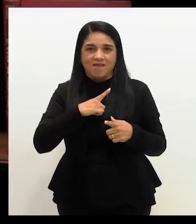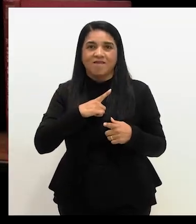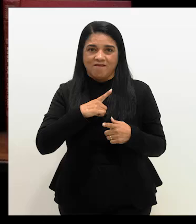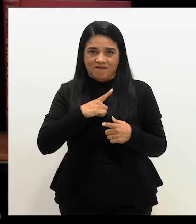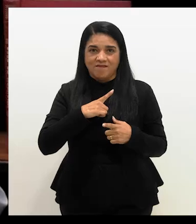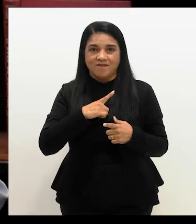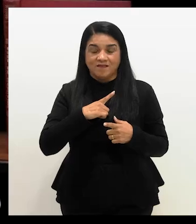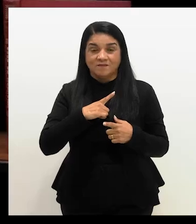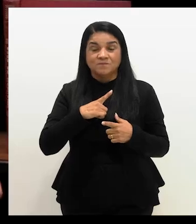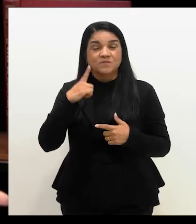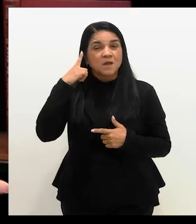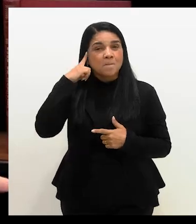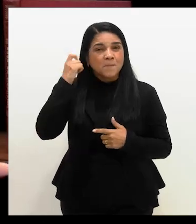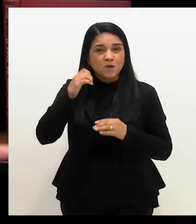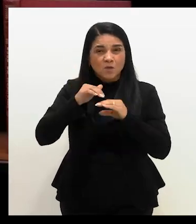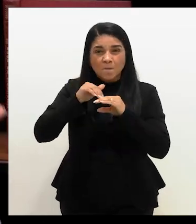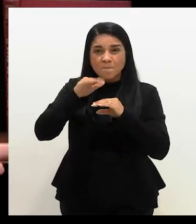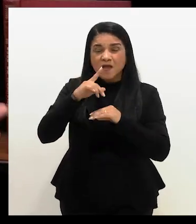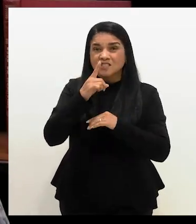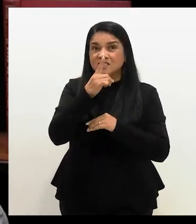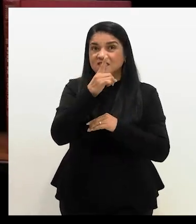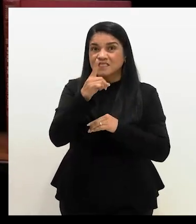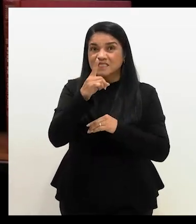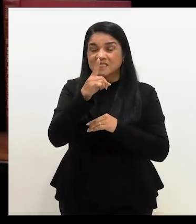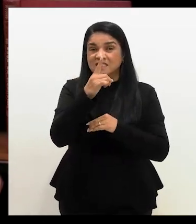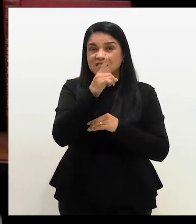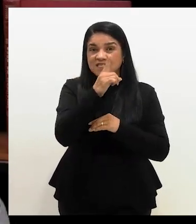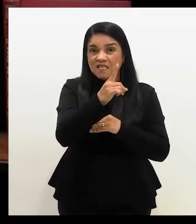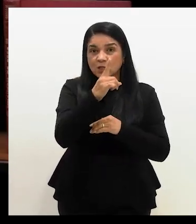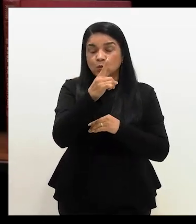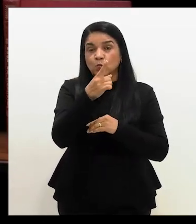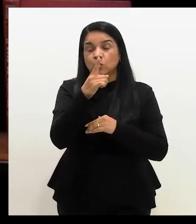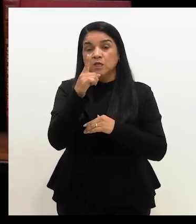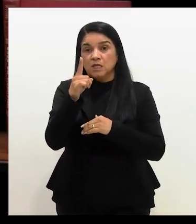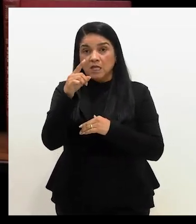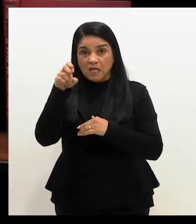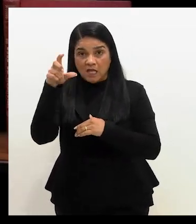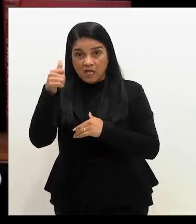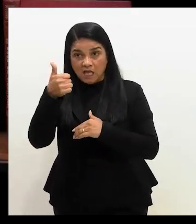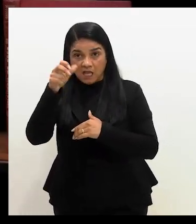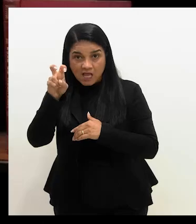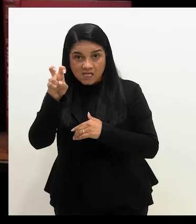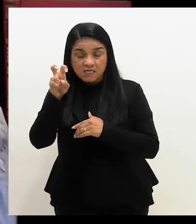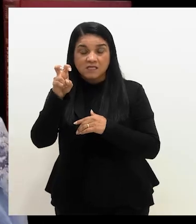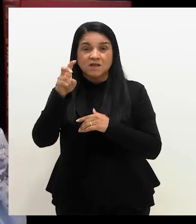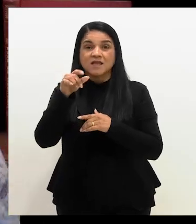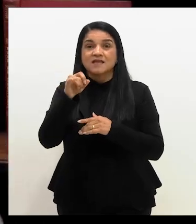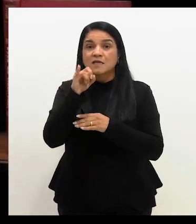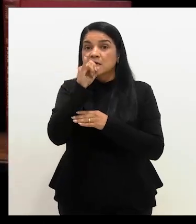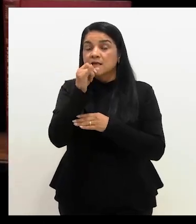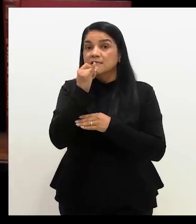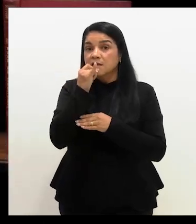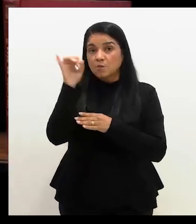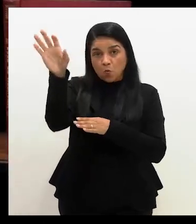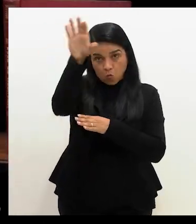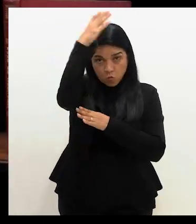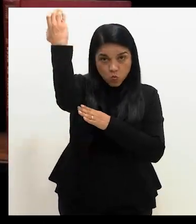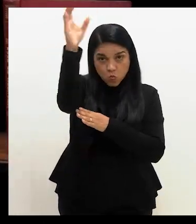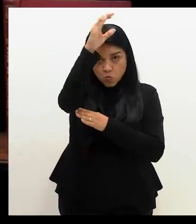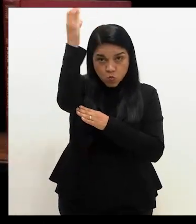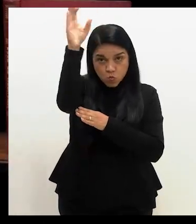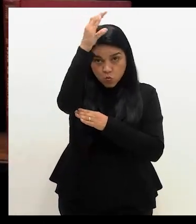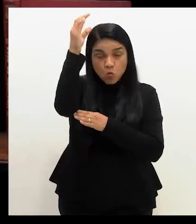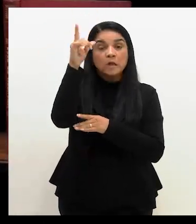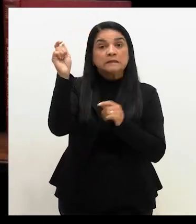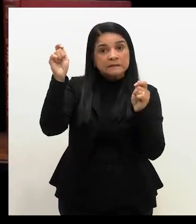né? Então, barulhos acima de 115, 120 decibéis, por exemplo, o apito de uma ambulância, eles podem causar até